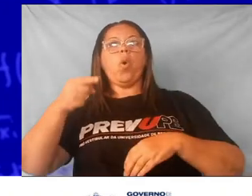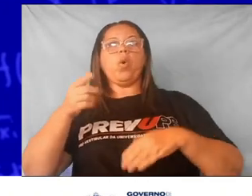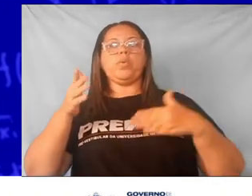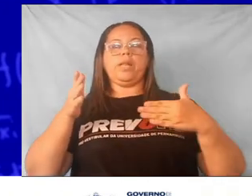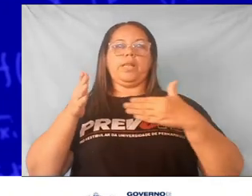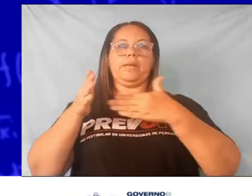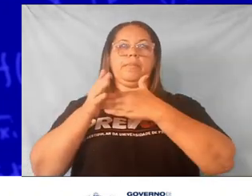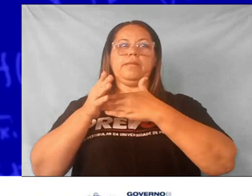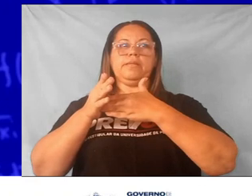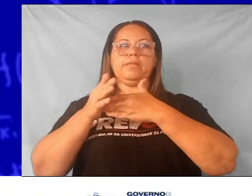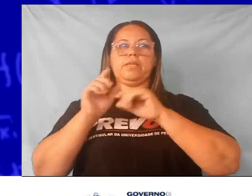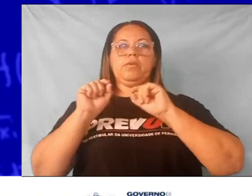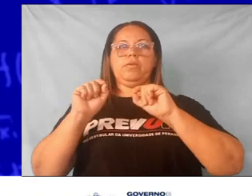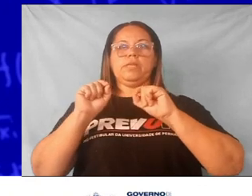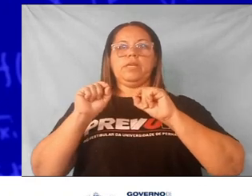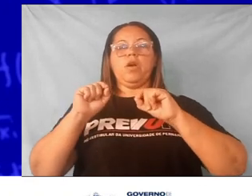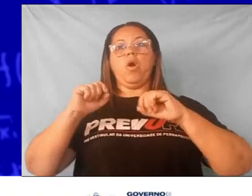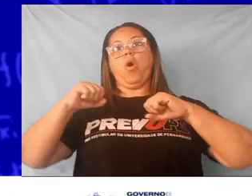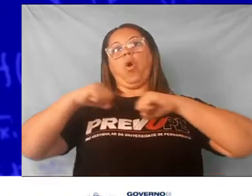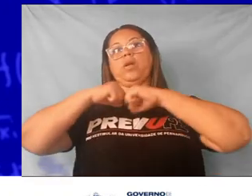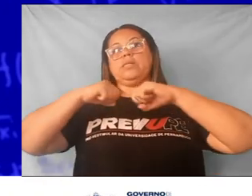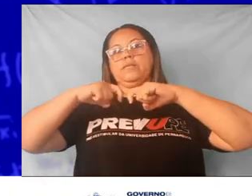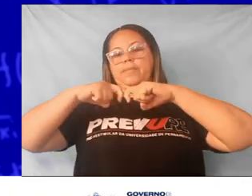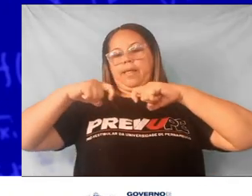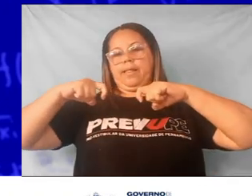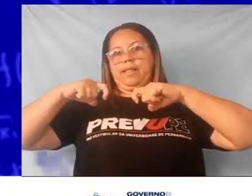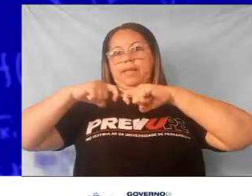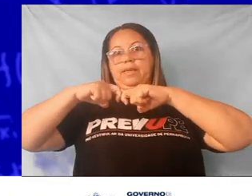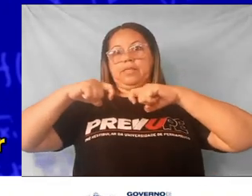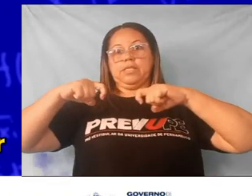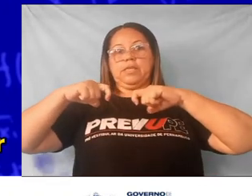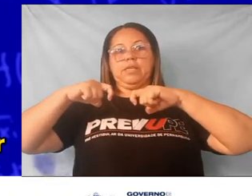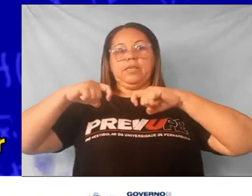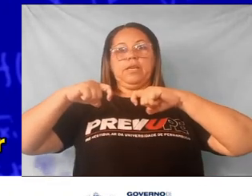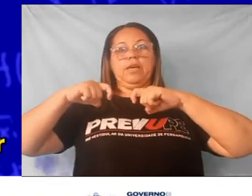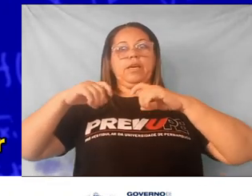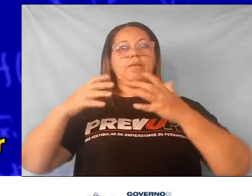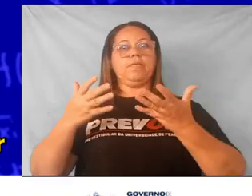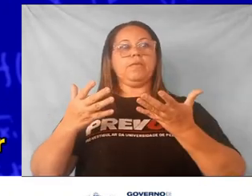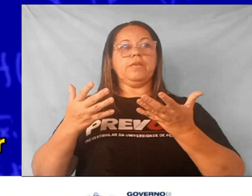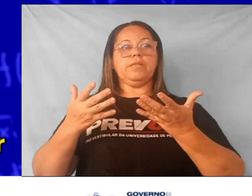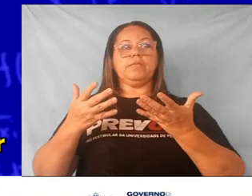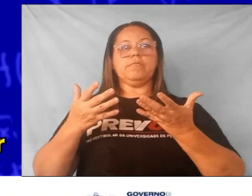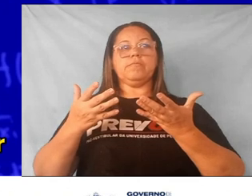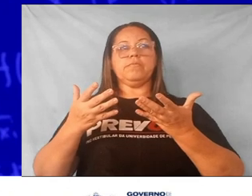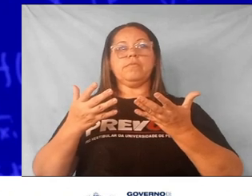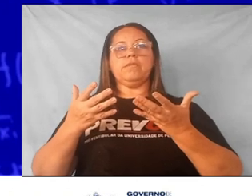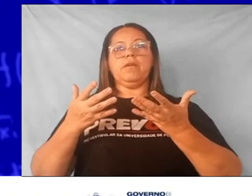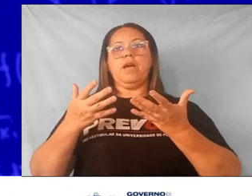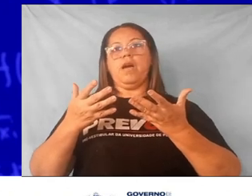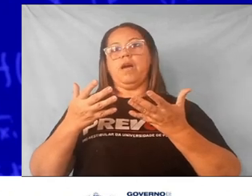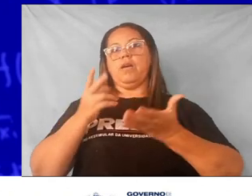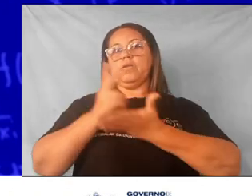colisão inelástica, que é quando não é quando a conservação do momento linear não